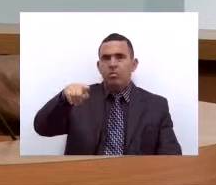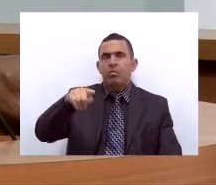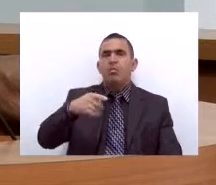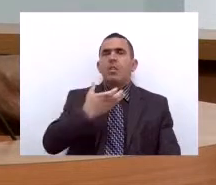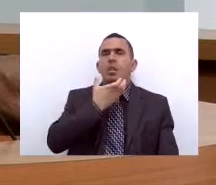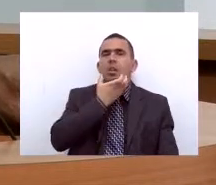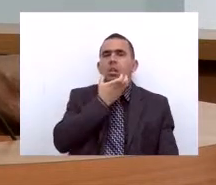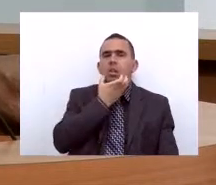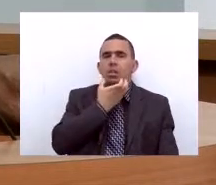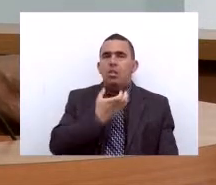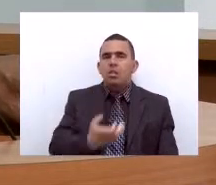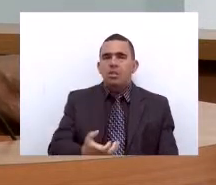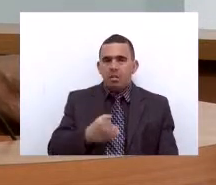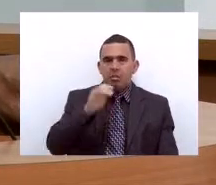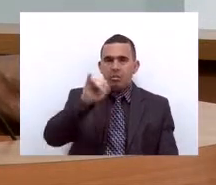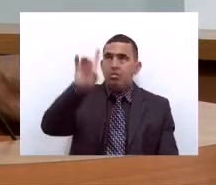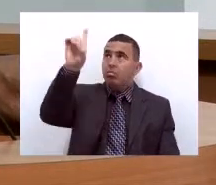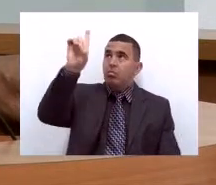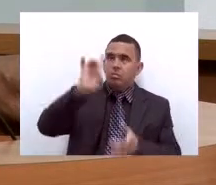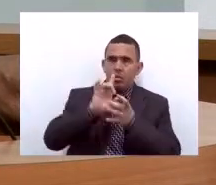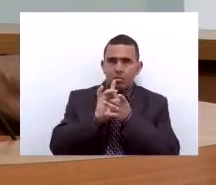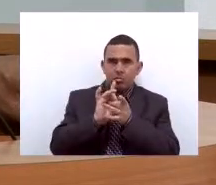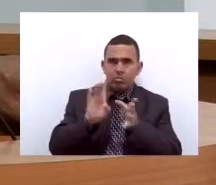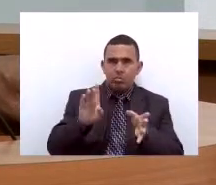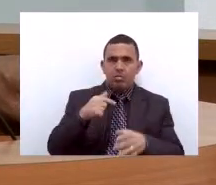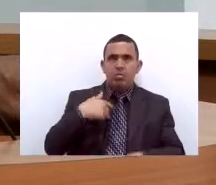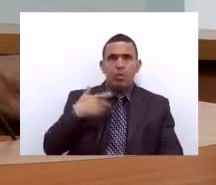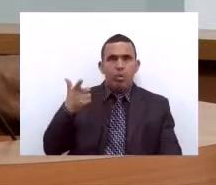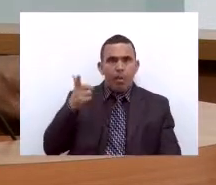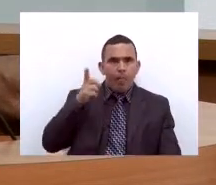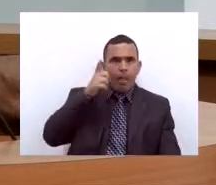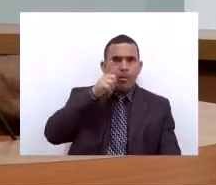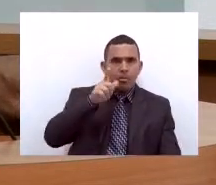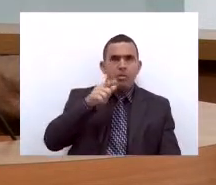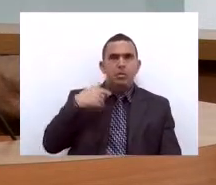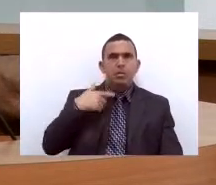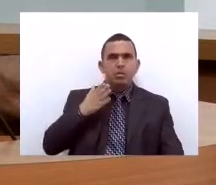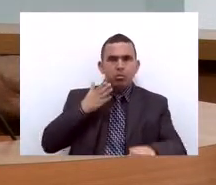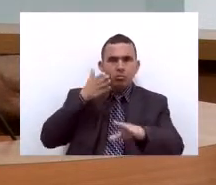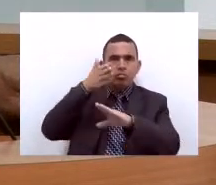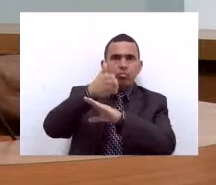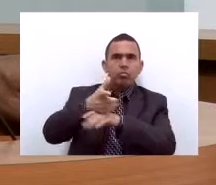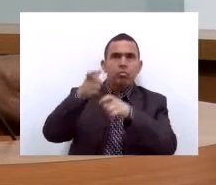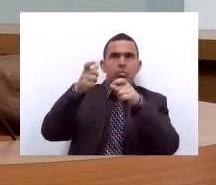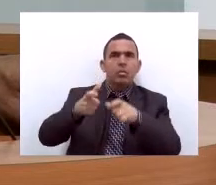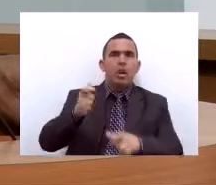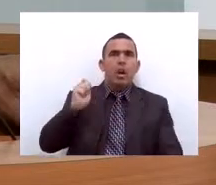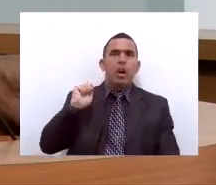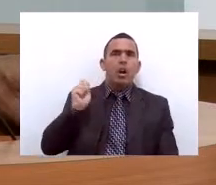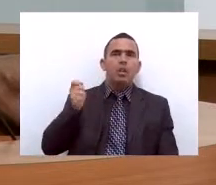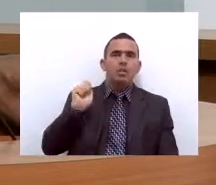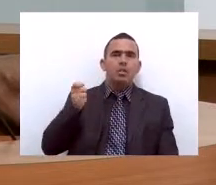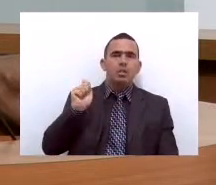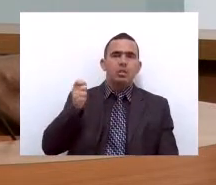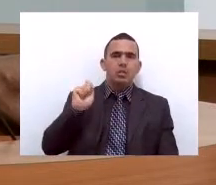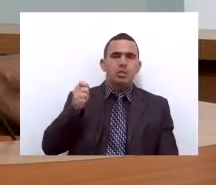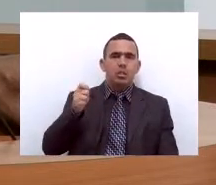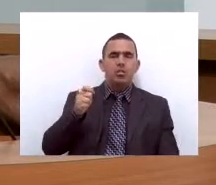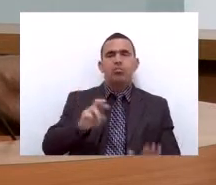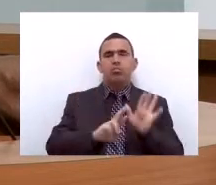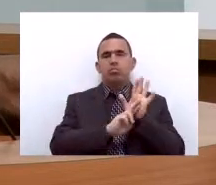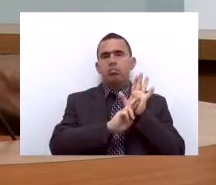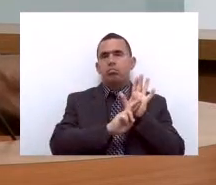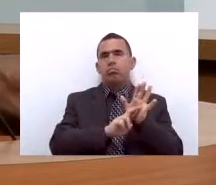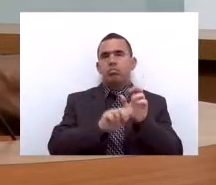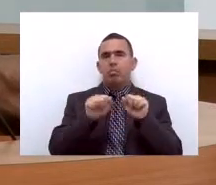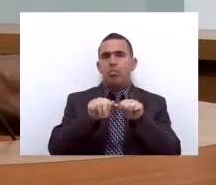dezembro, se assim Deus permitir, e eu conseguir, estarei indo para a Argentina representar Guarulhos,